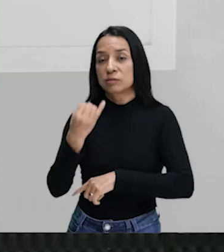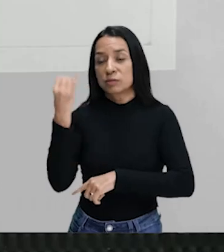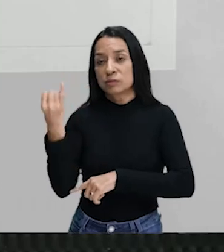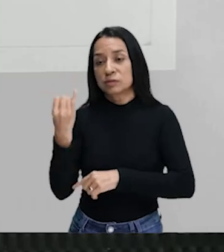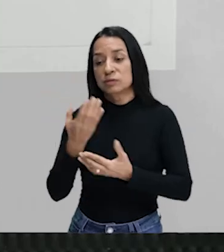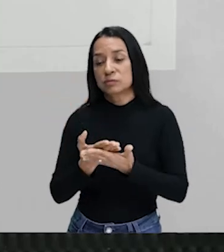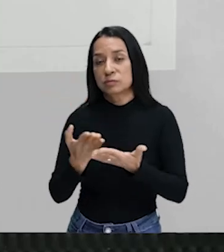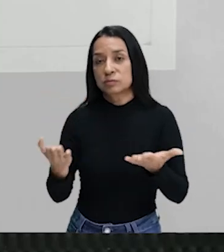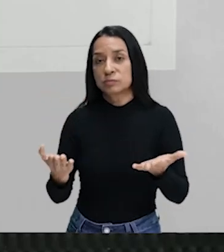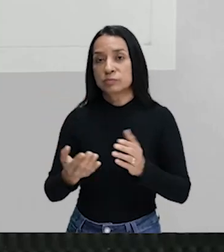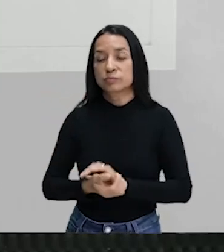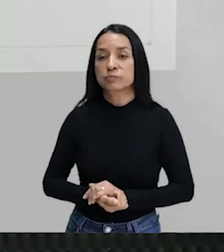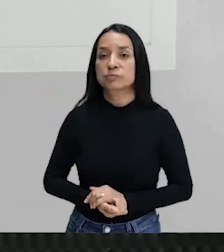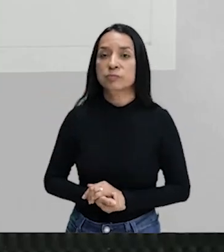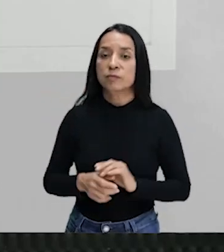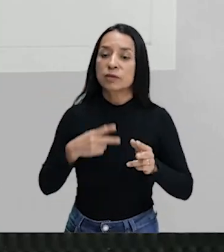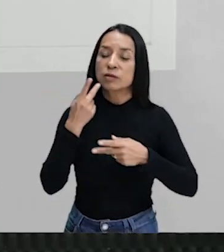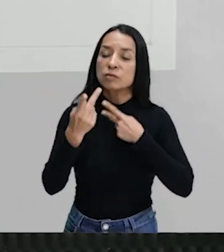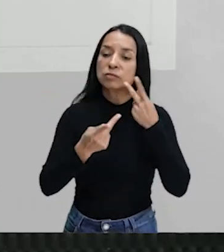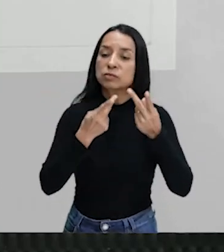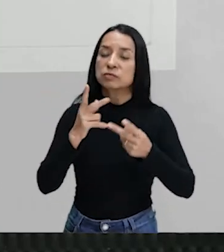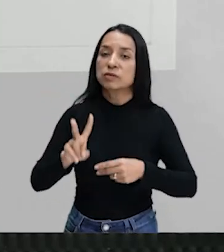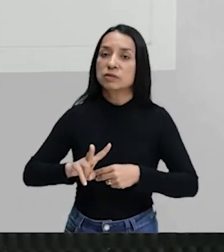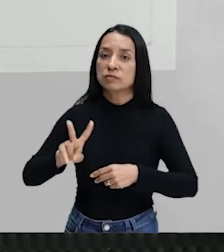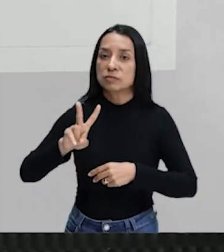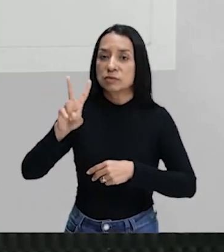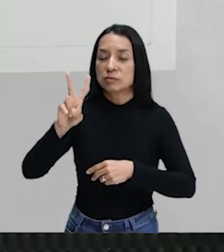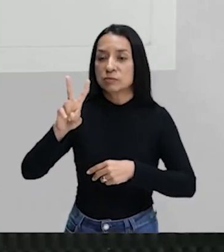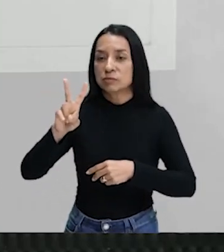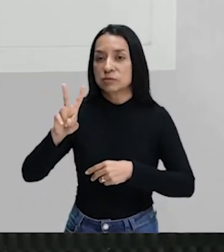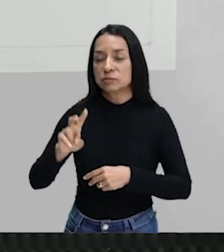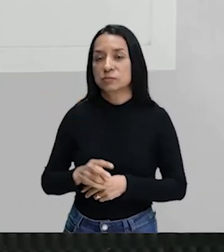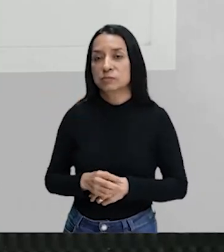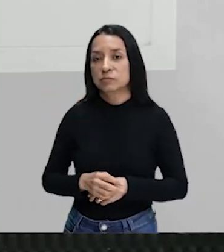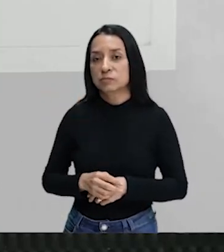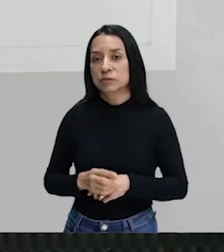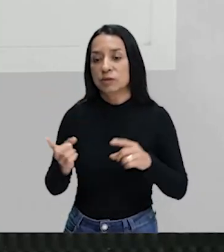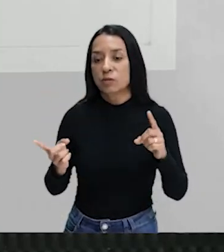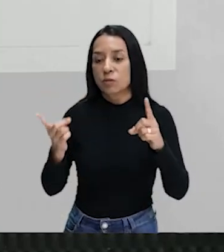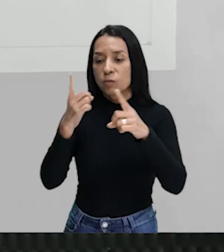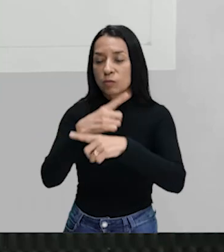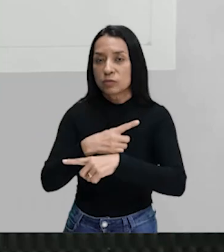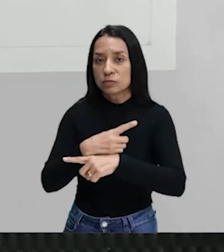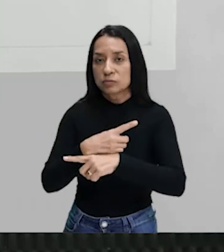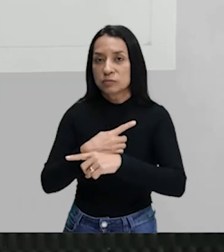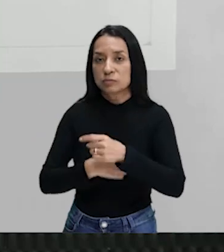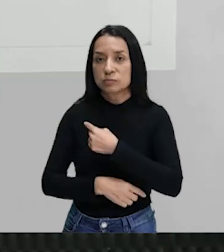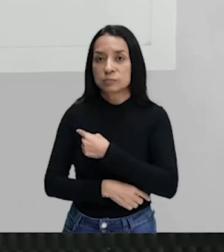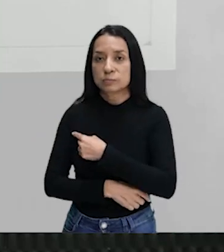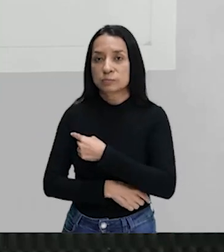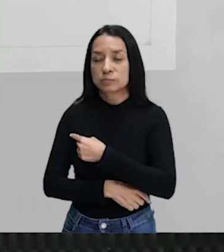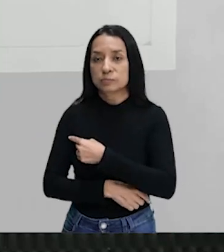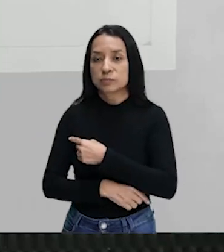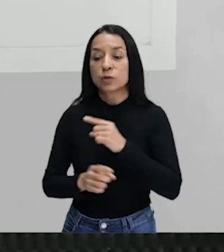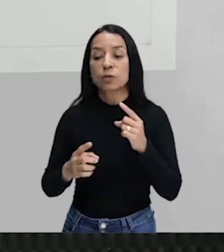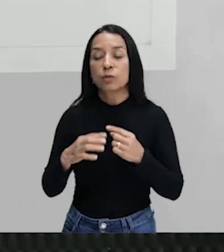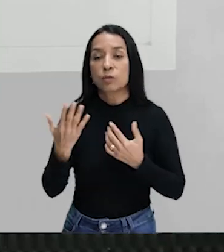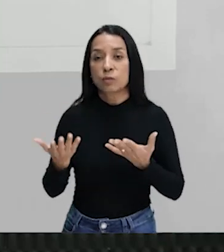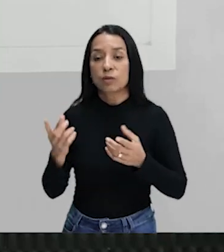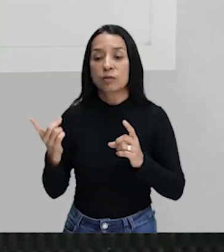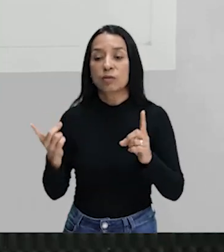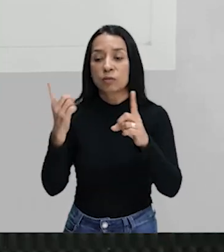você. Quando a gente fala em virtudes, nós temos o contrário às virtudes, ó, certo? Qual é o